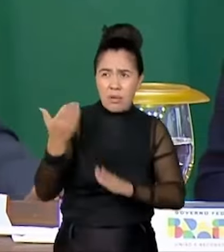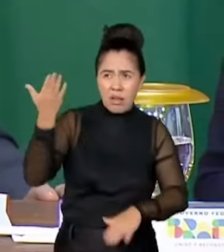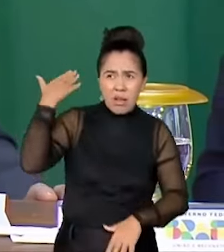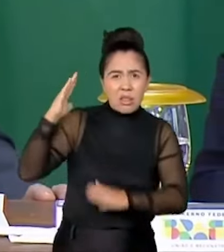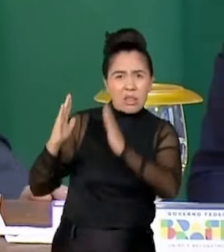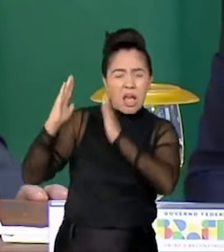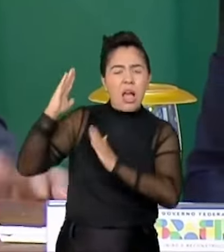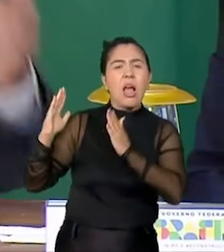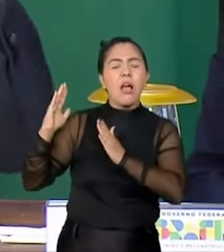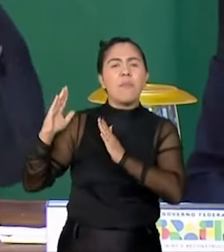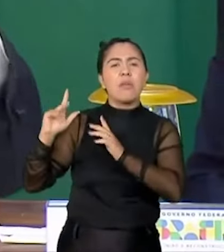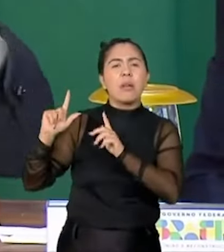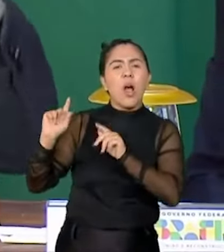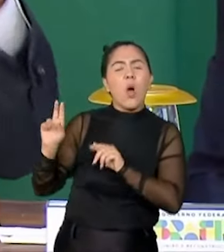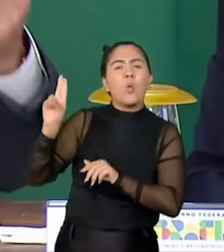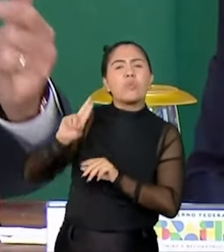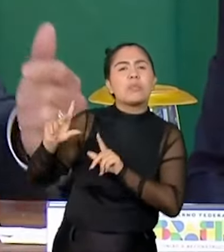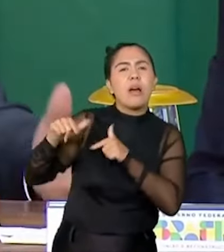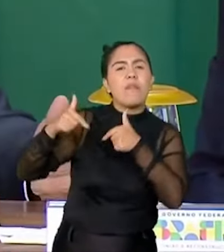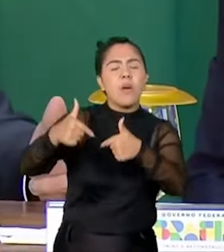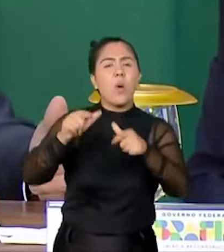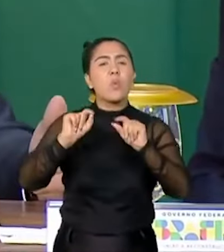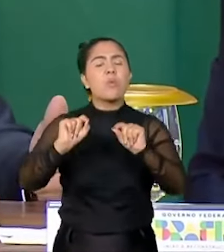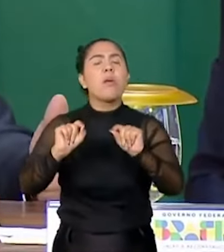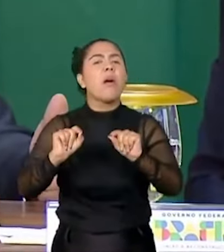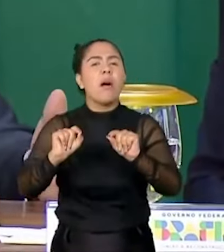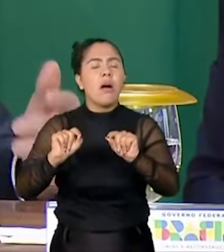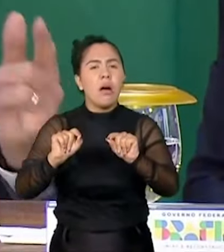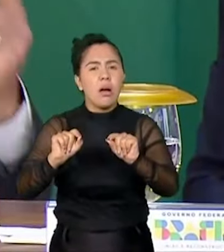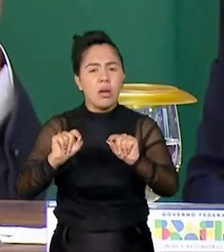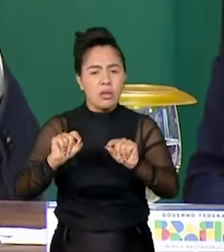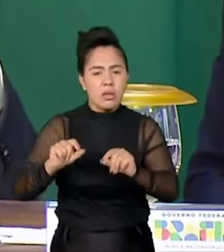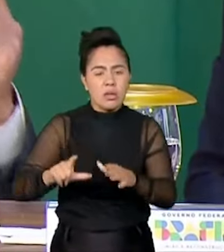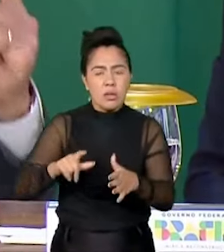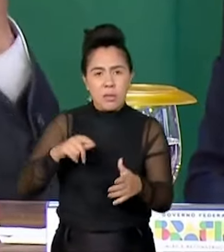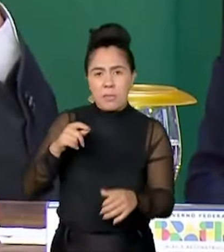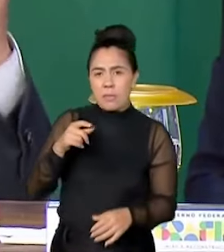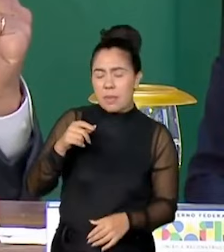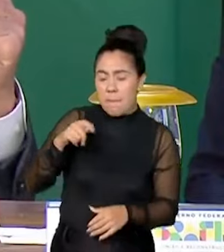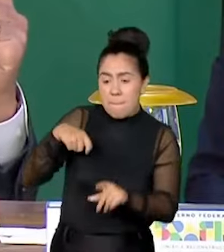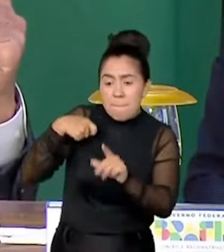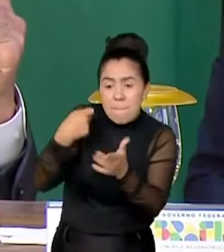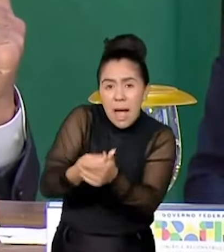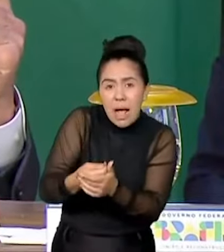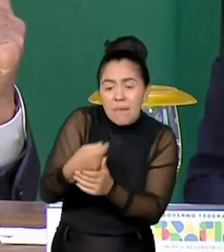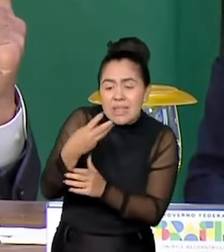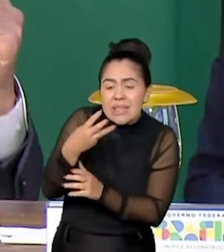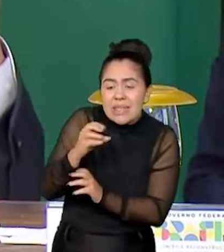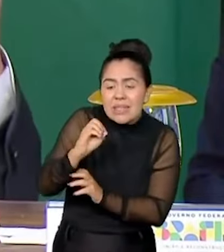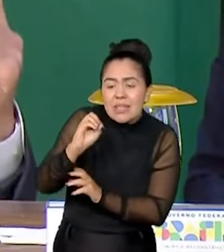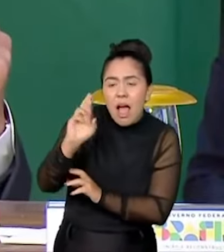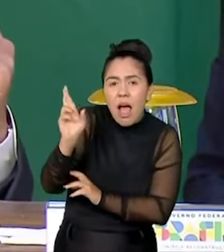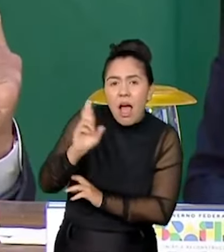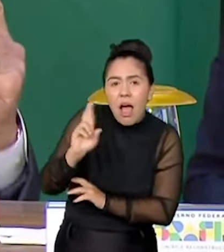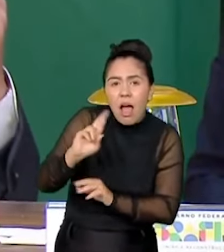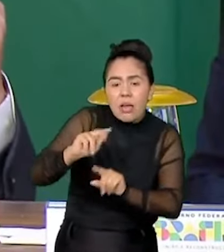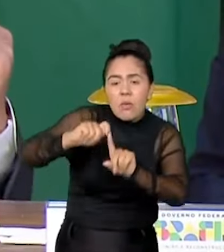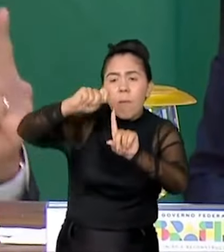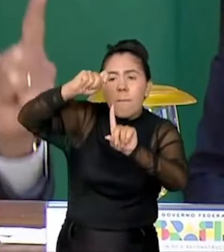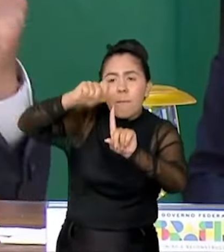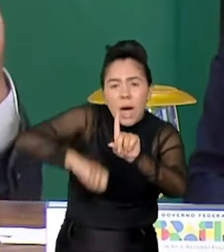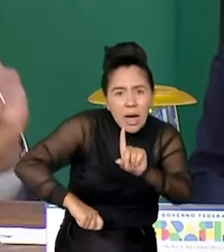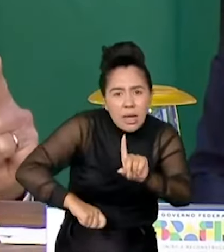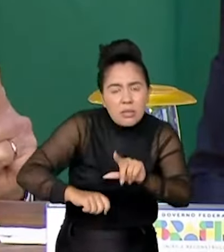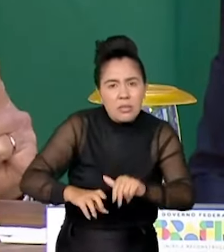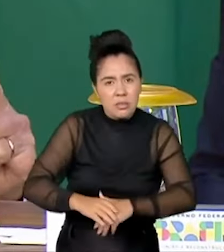trabalho. A última frente de trabalho criada se pagava R$ 30 por mês para um trabalhador com uma